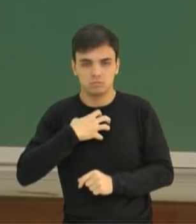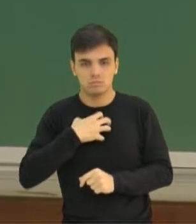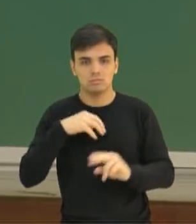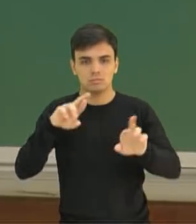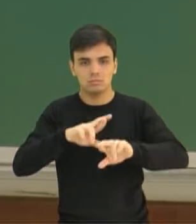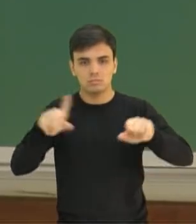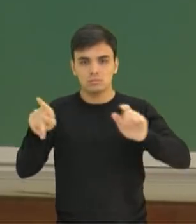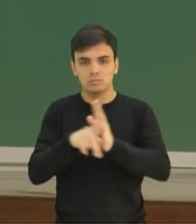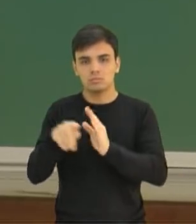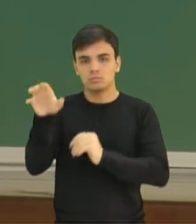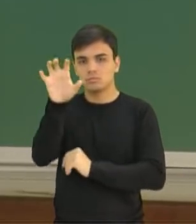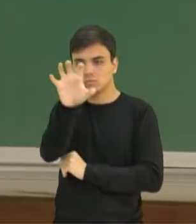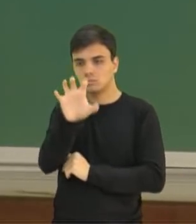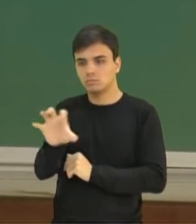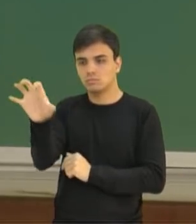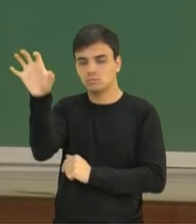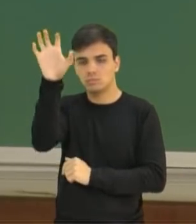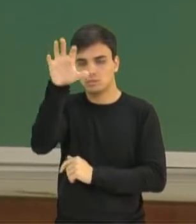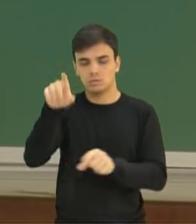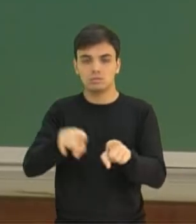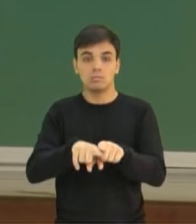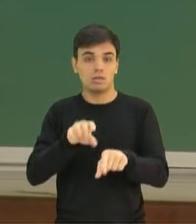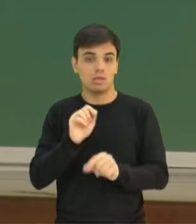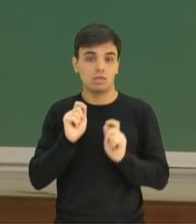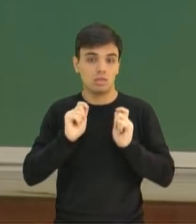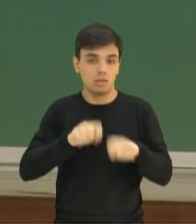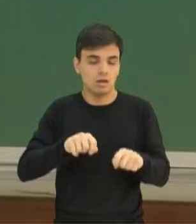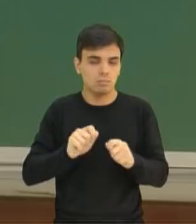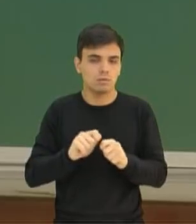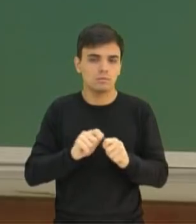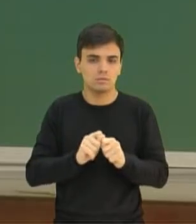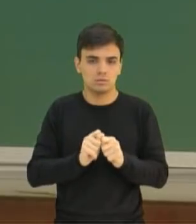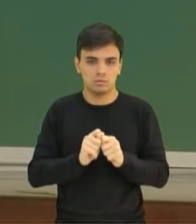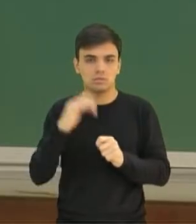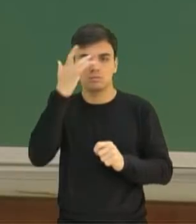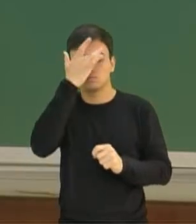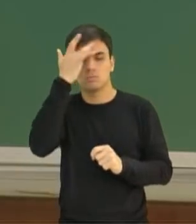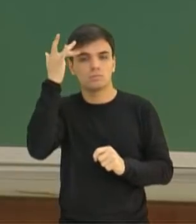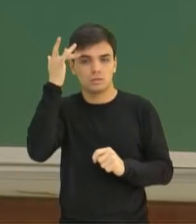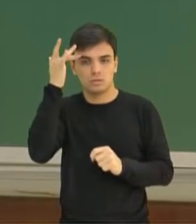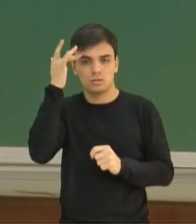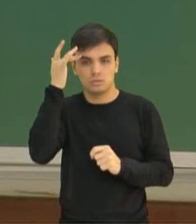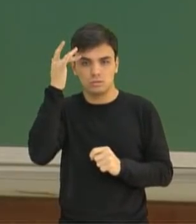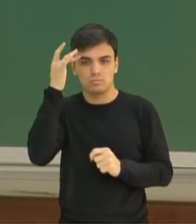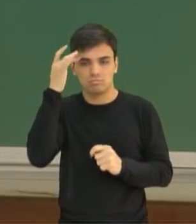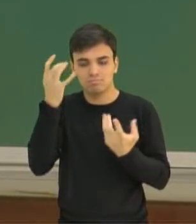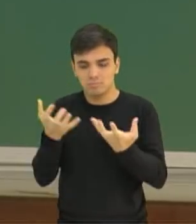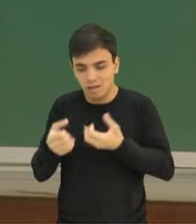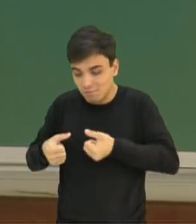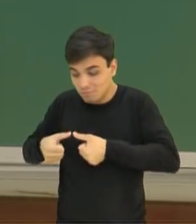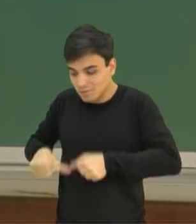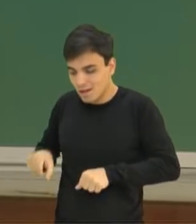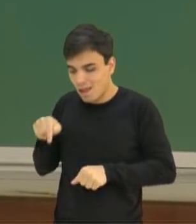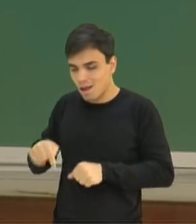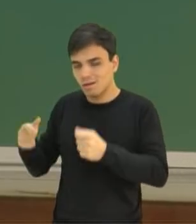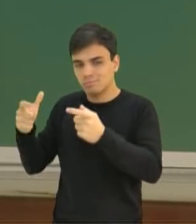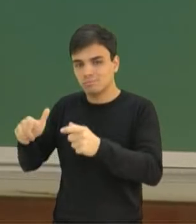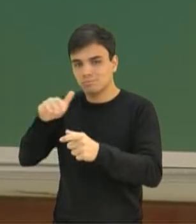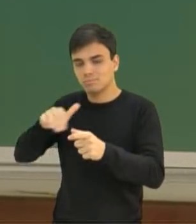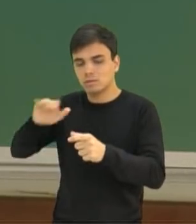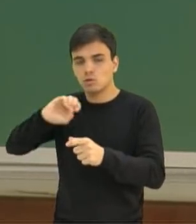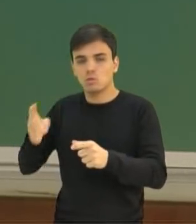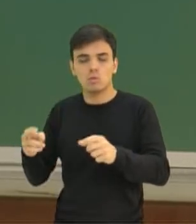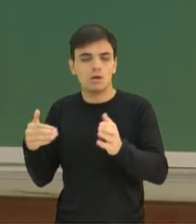ali para a região Nordeste, e acaba fazendo com que as pessoas queiram ficar na região ou